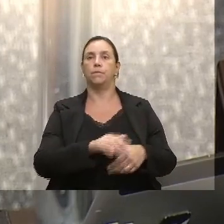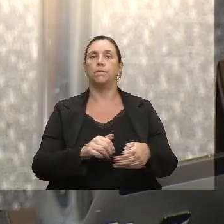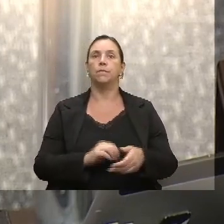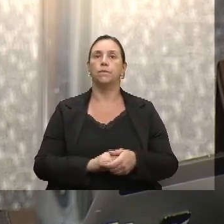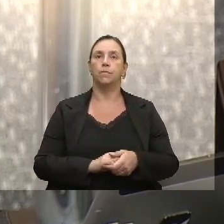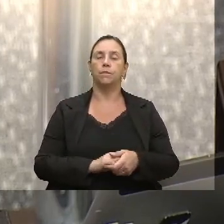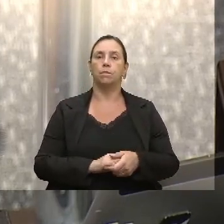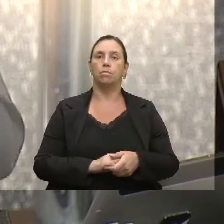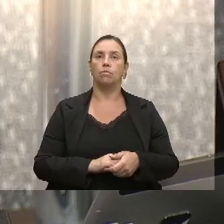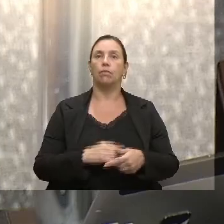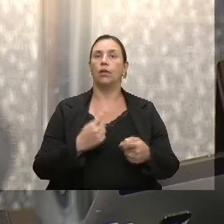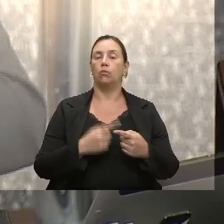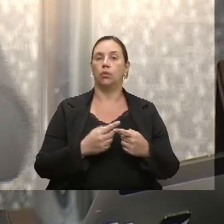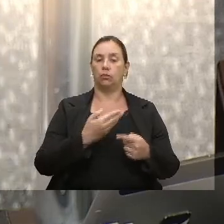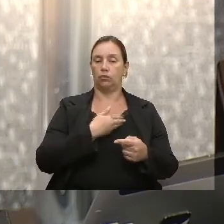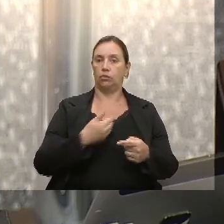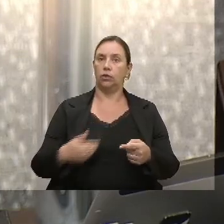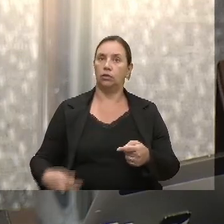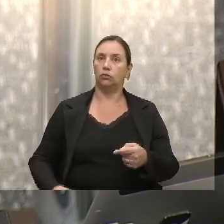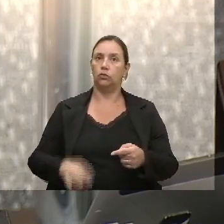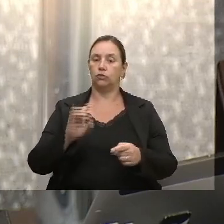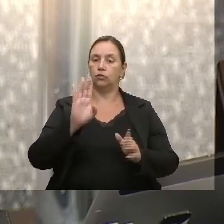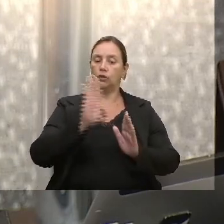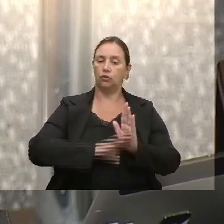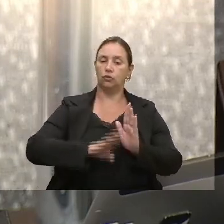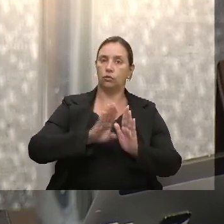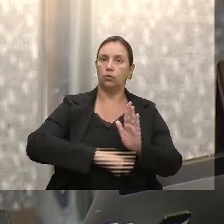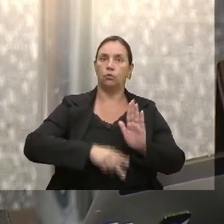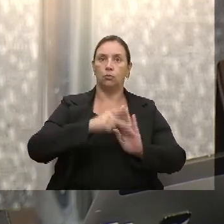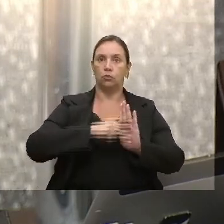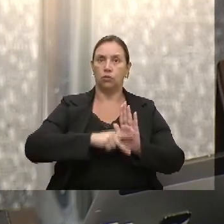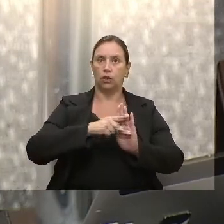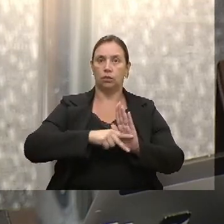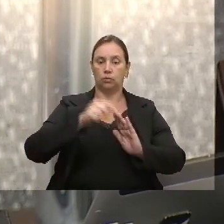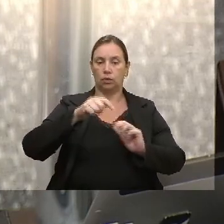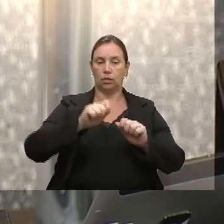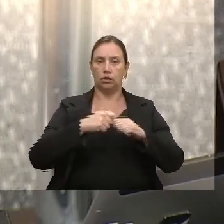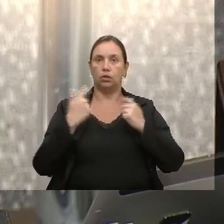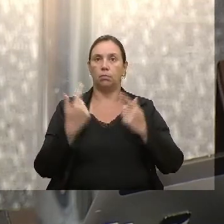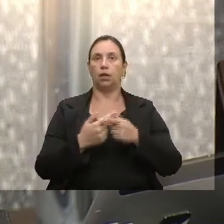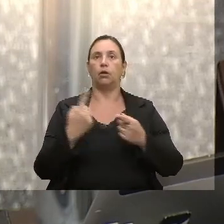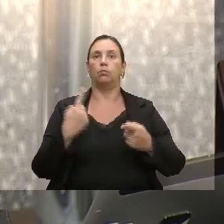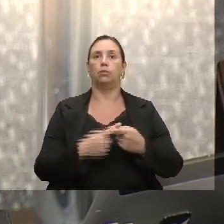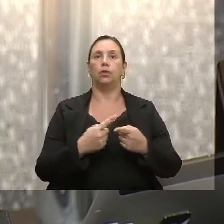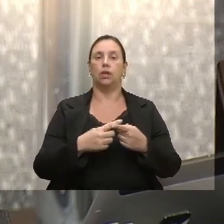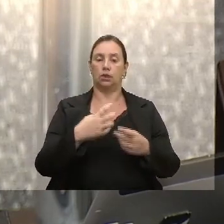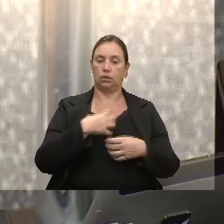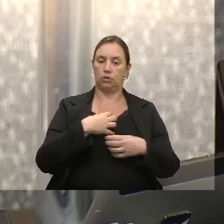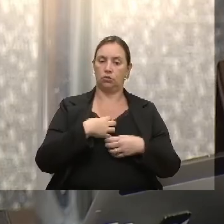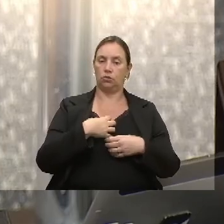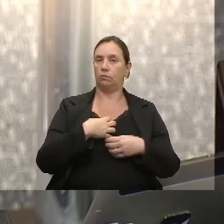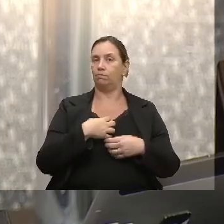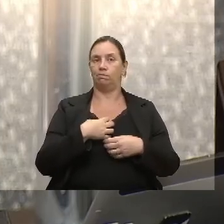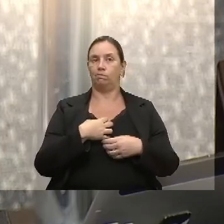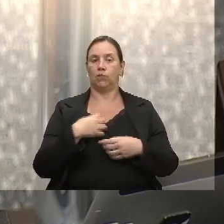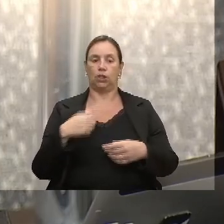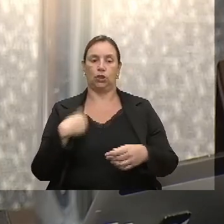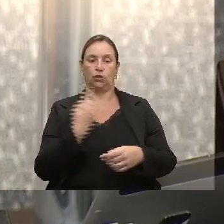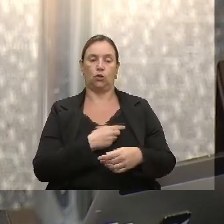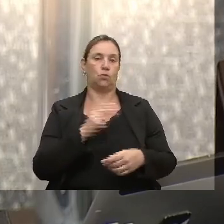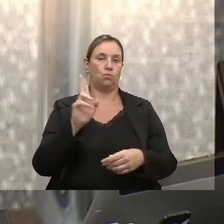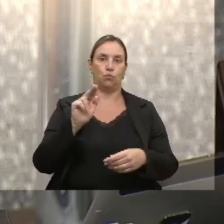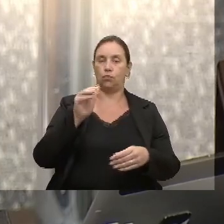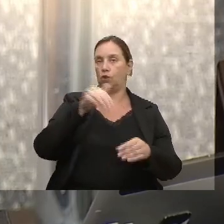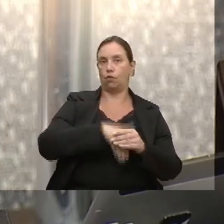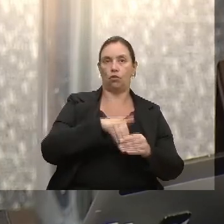Rejeitou sim, porque o governador só retirou o projeto daqui, desta casa, porque sentiu que não teria os votos